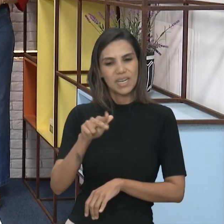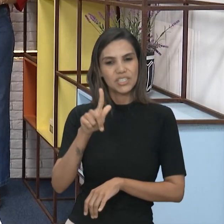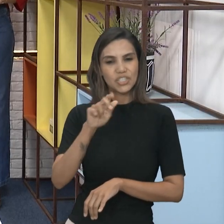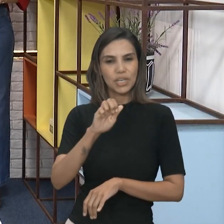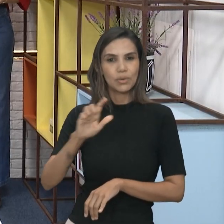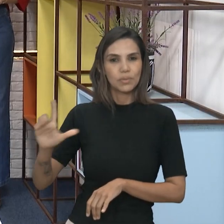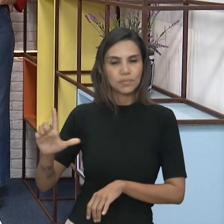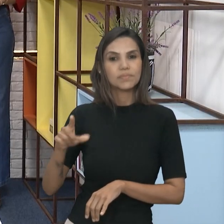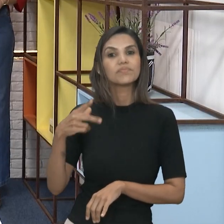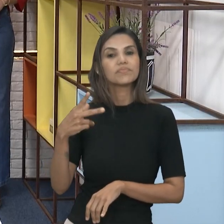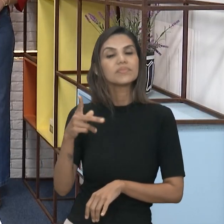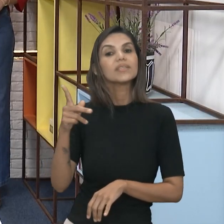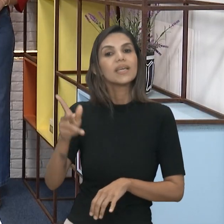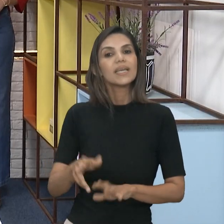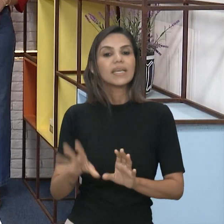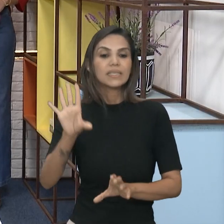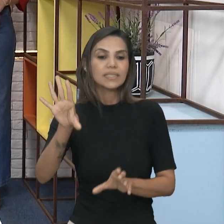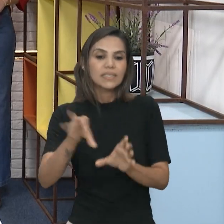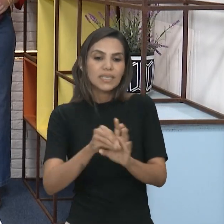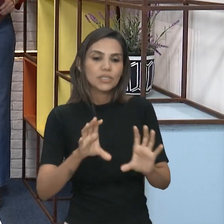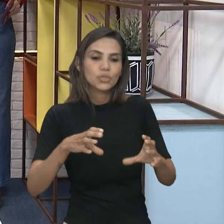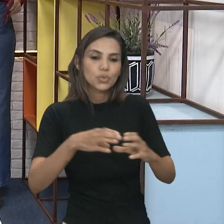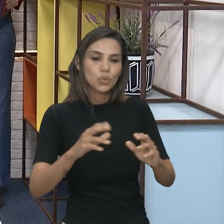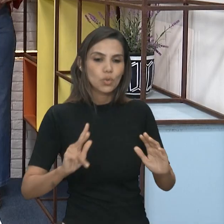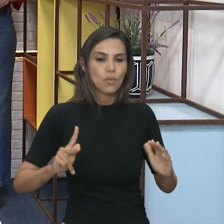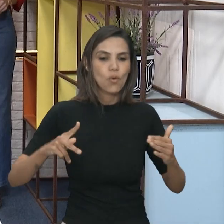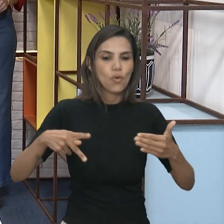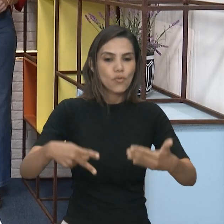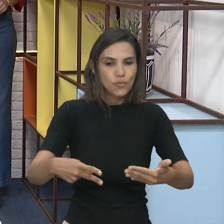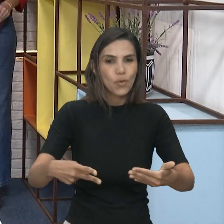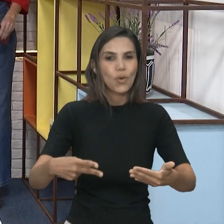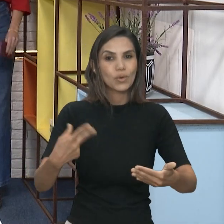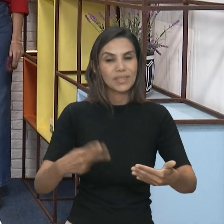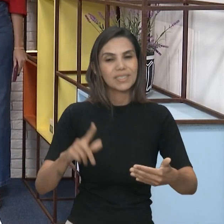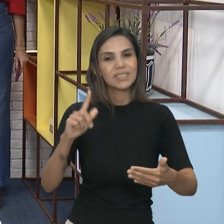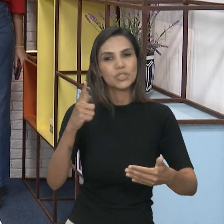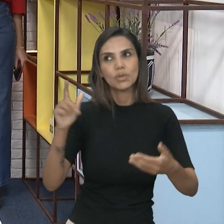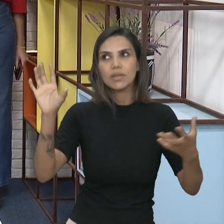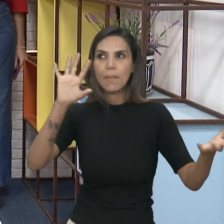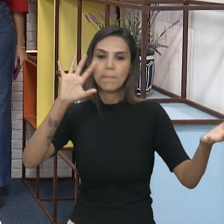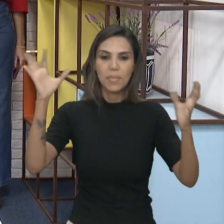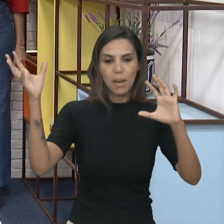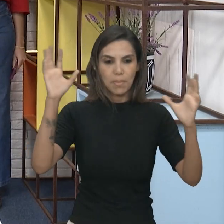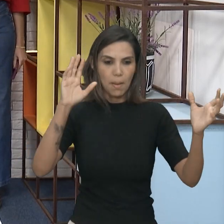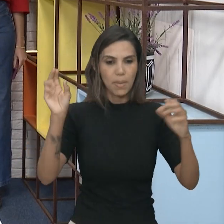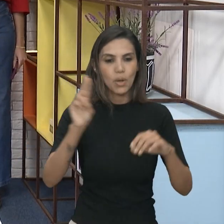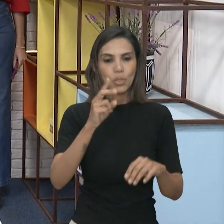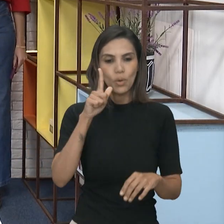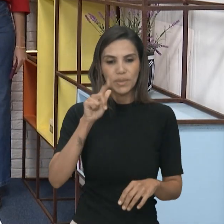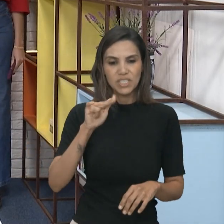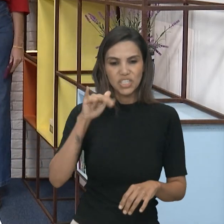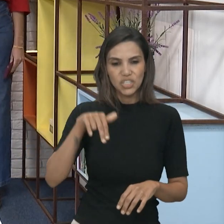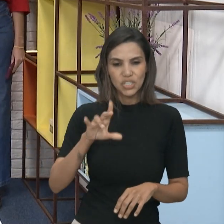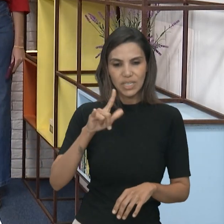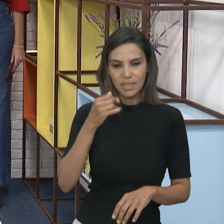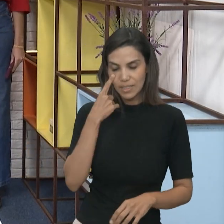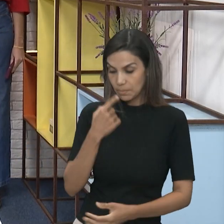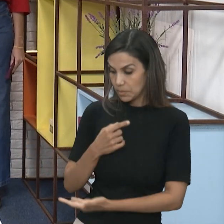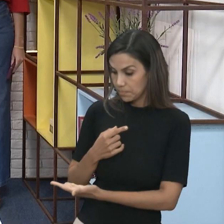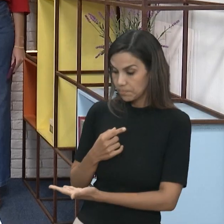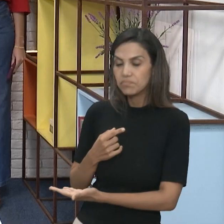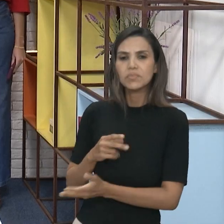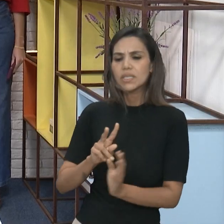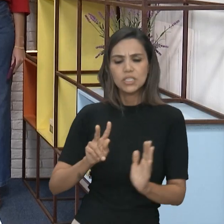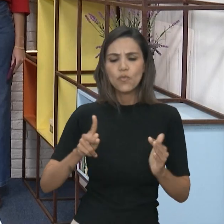integrantes do recém-lançado Fórum Goianiense de Mudanças Climáticas, o GIMClima. O fórum tem como objetivo